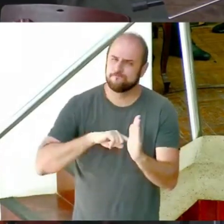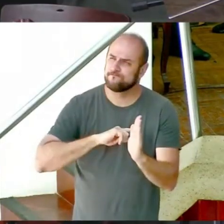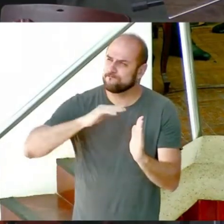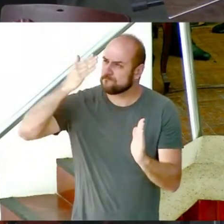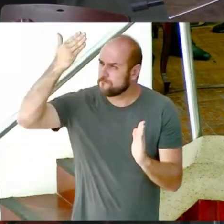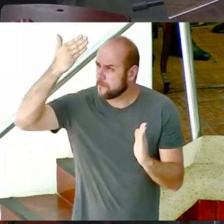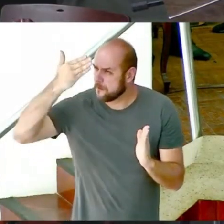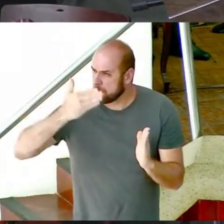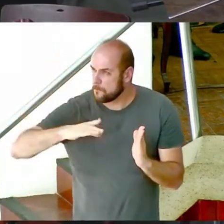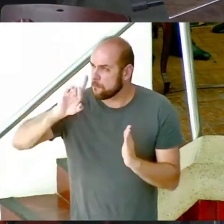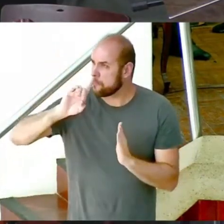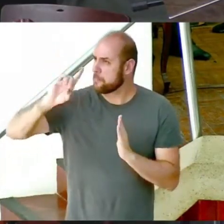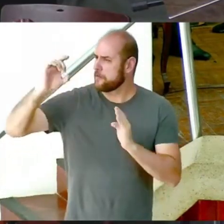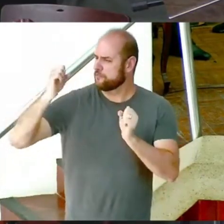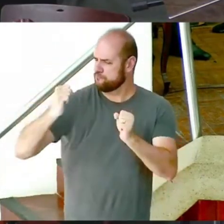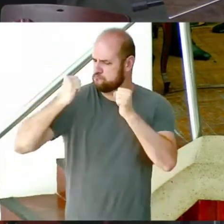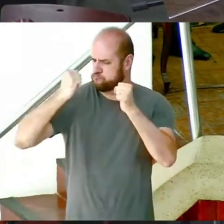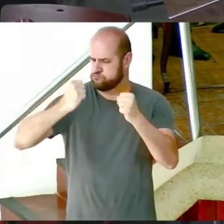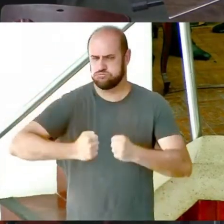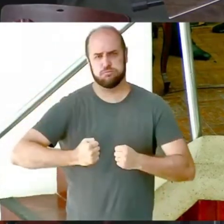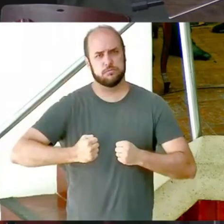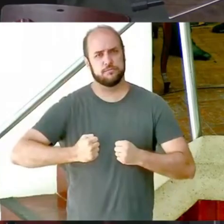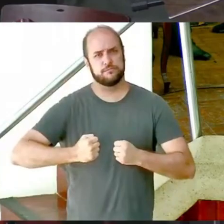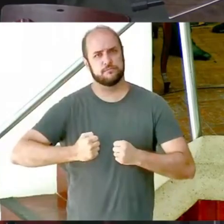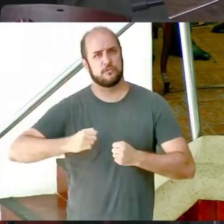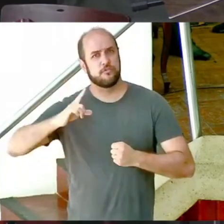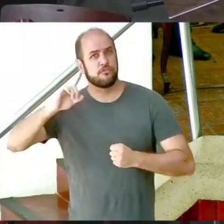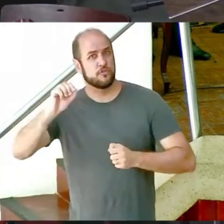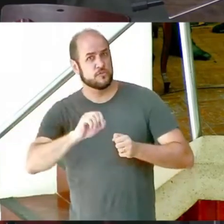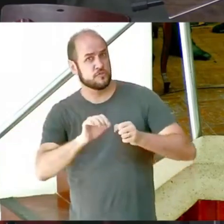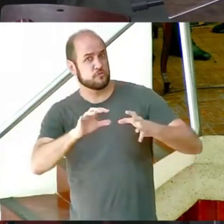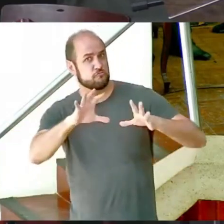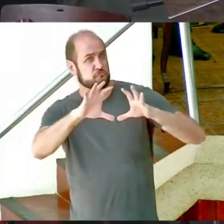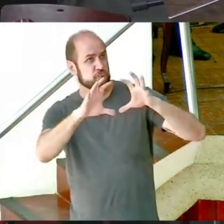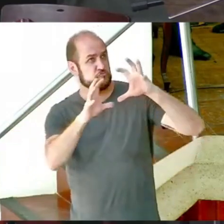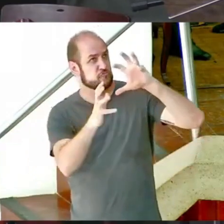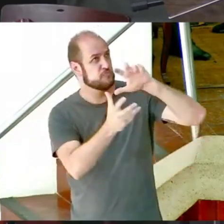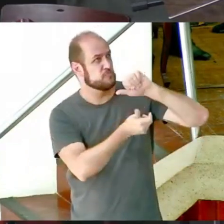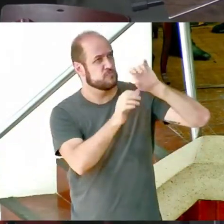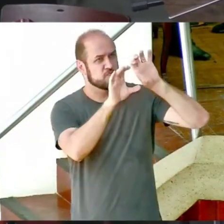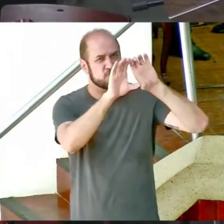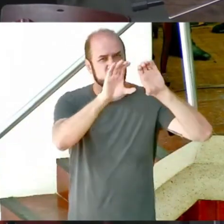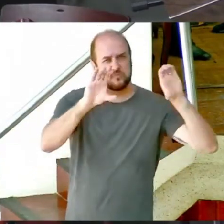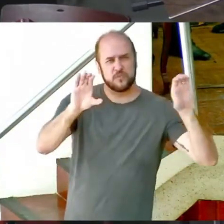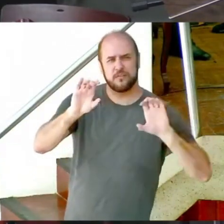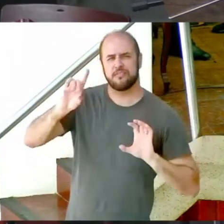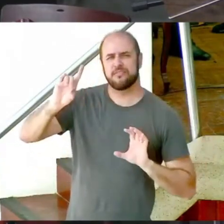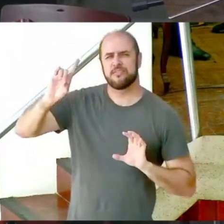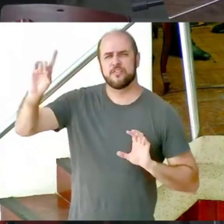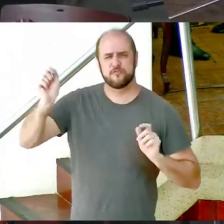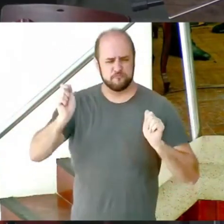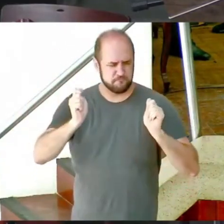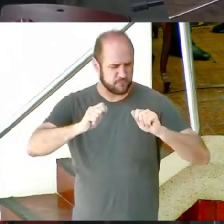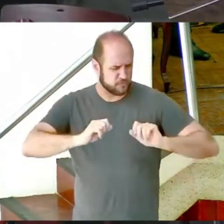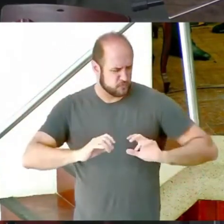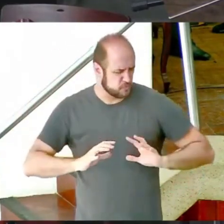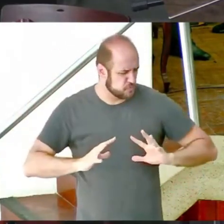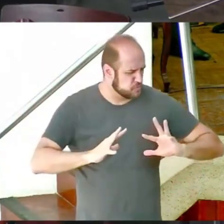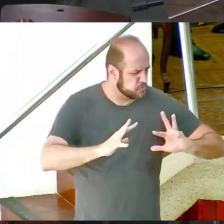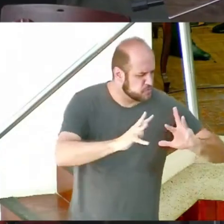Deus Todo-Poderoso. Ele é o Criador dos céus e da terra. Ele é o Deus que pode todas as